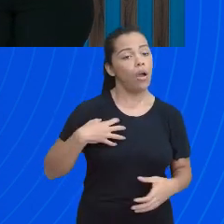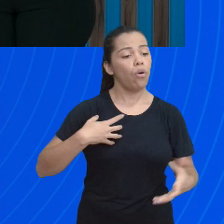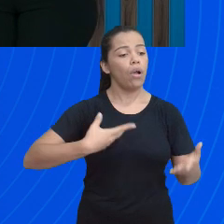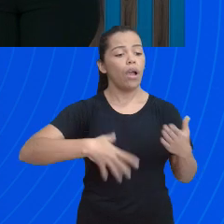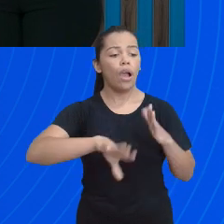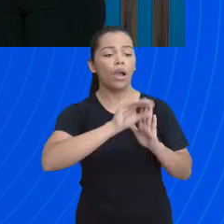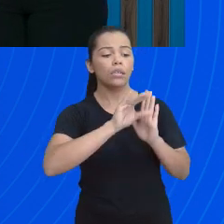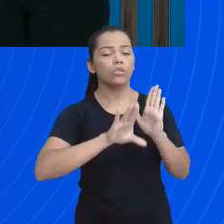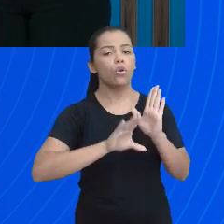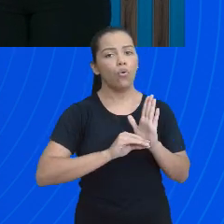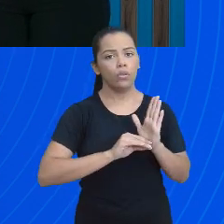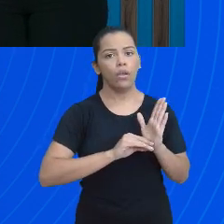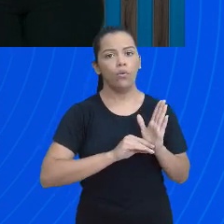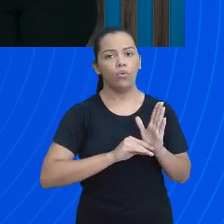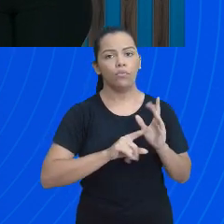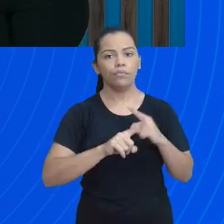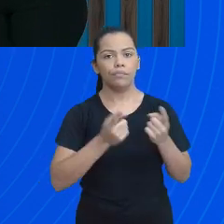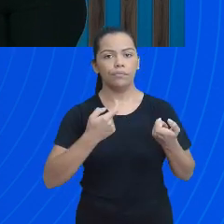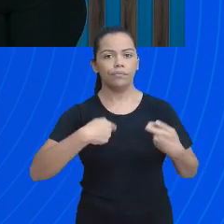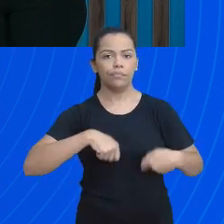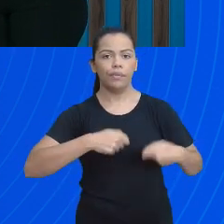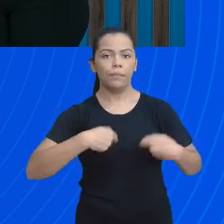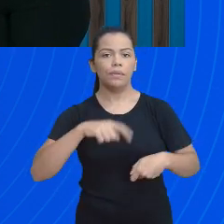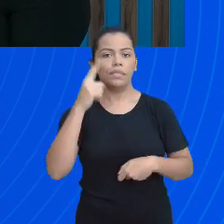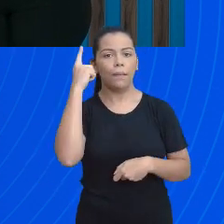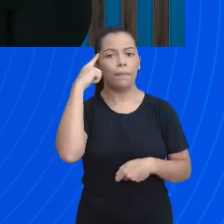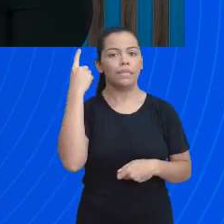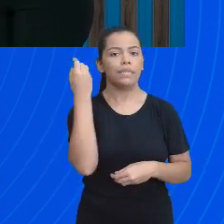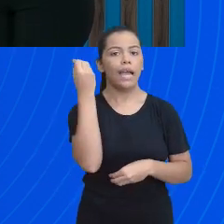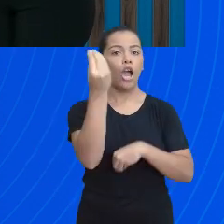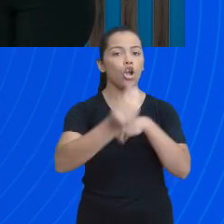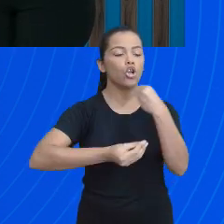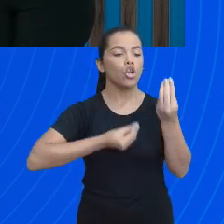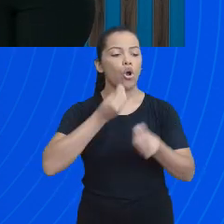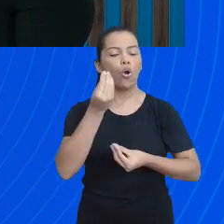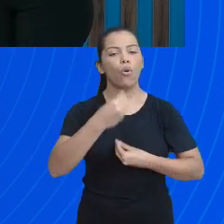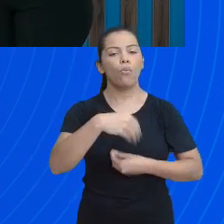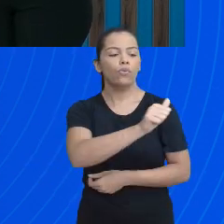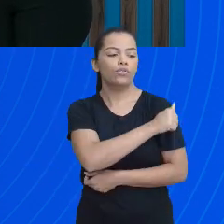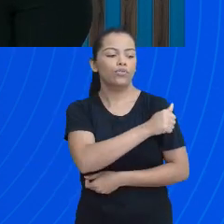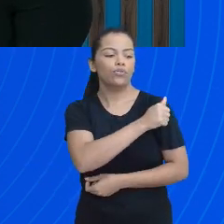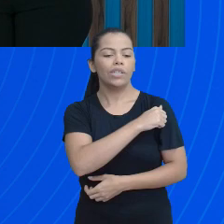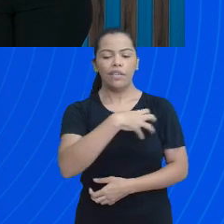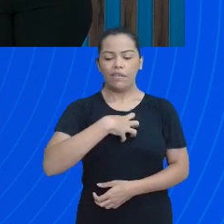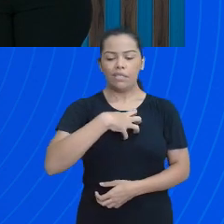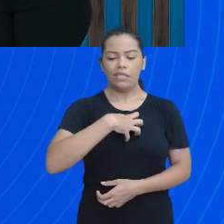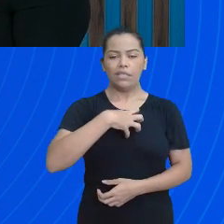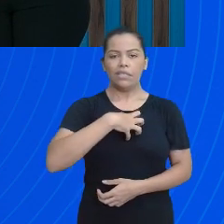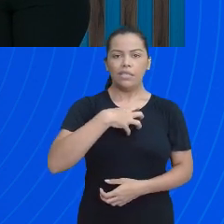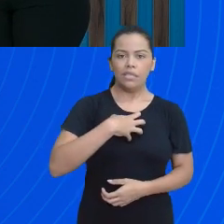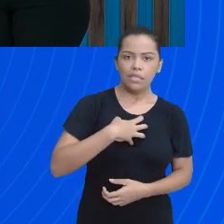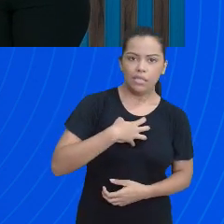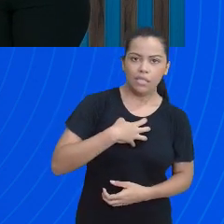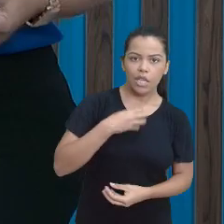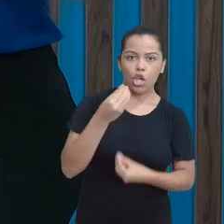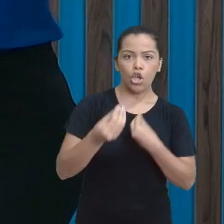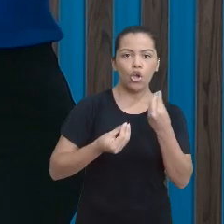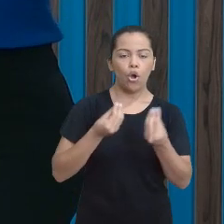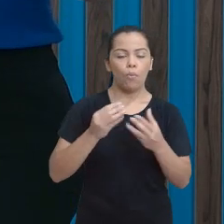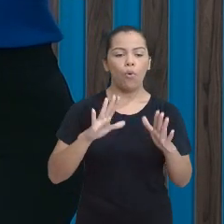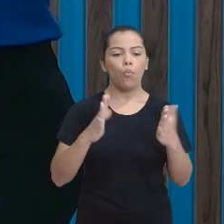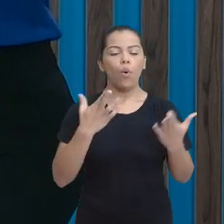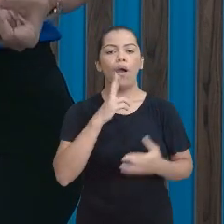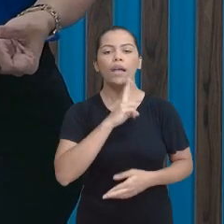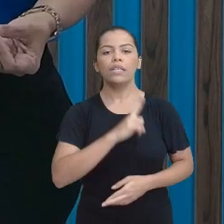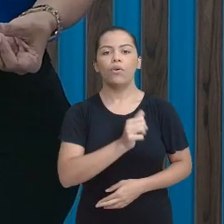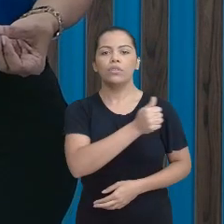pensa na maneira que o estudante vai interagir quando você oferece uma atividade, a resposta que ele vai dar quando